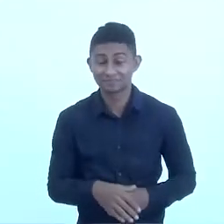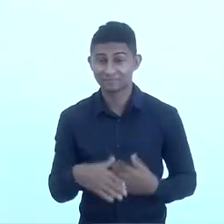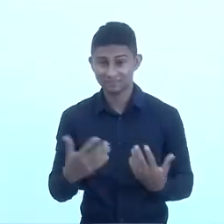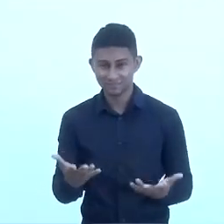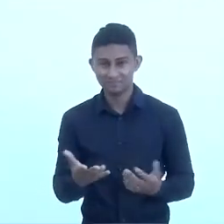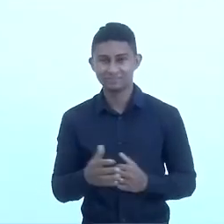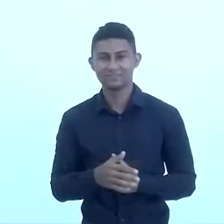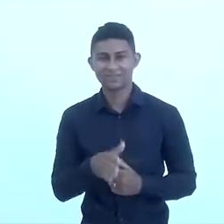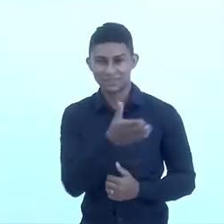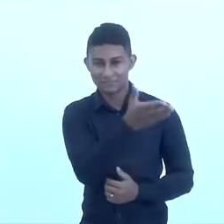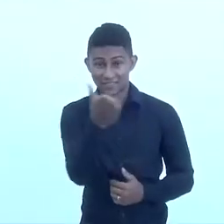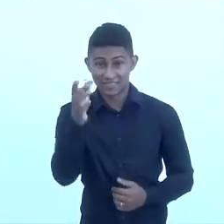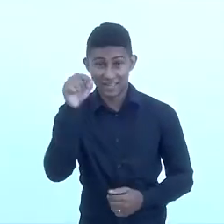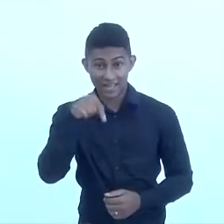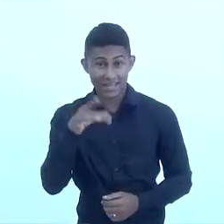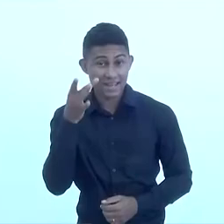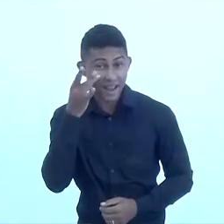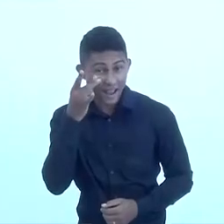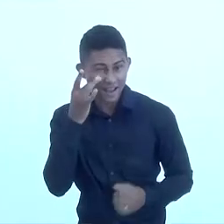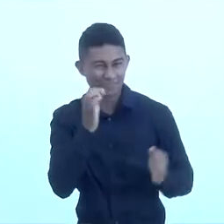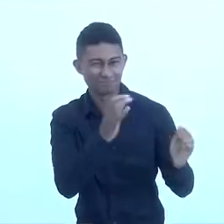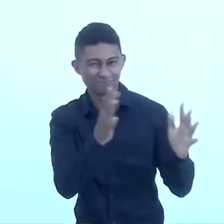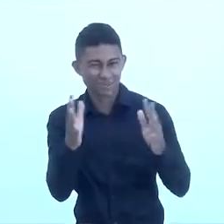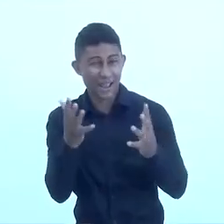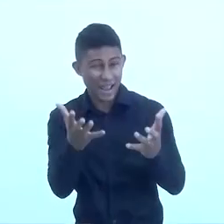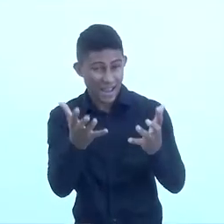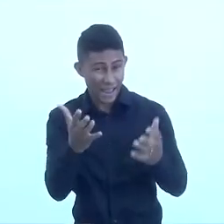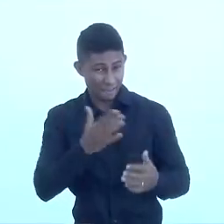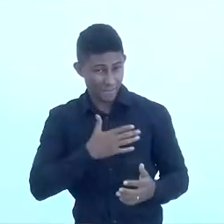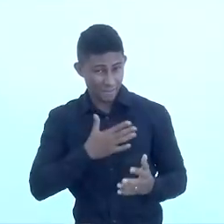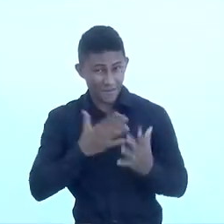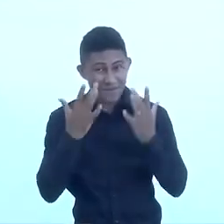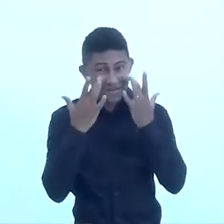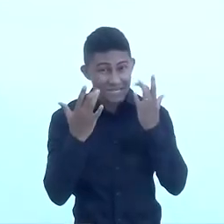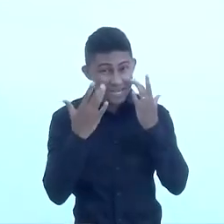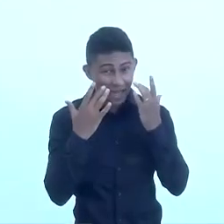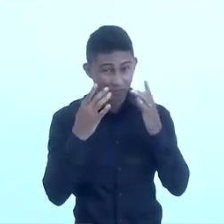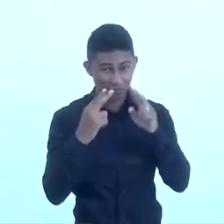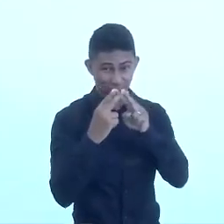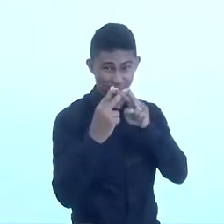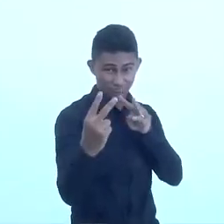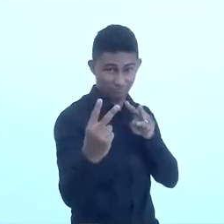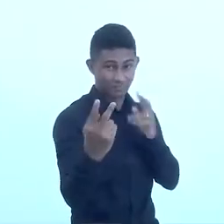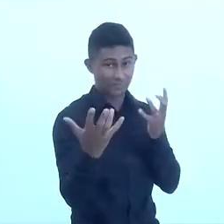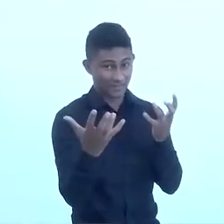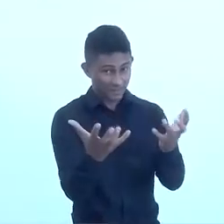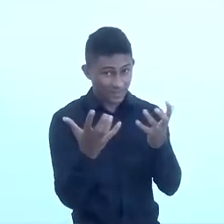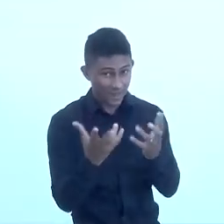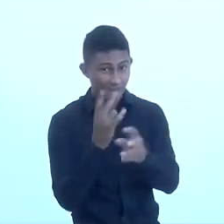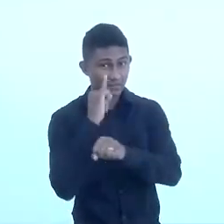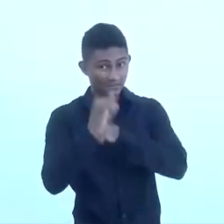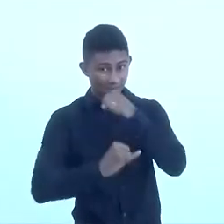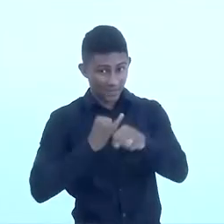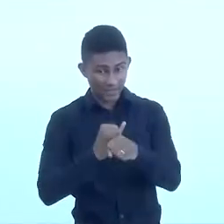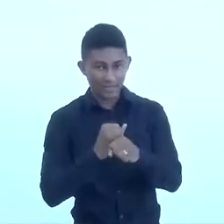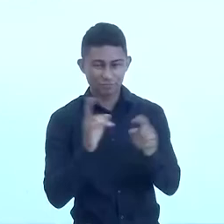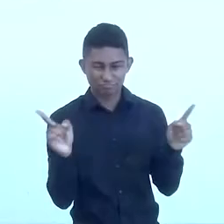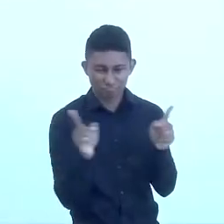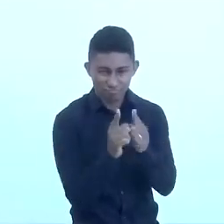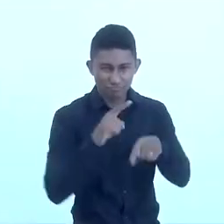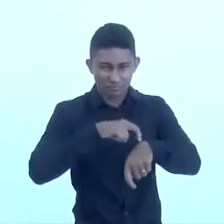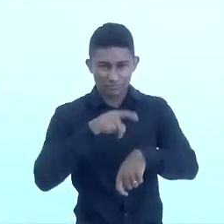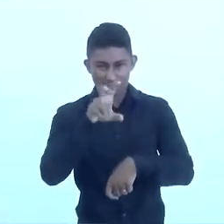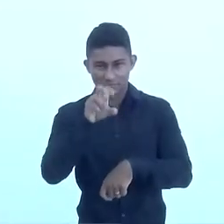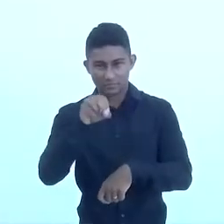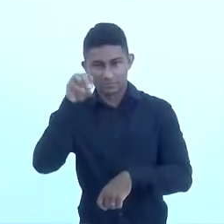bacana. Se você que estiver assistindo quiser ver minha peça online, que é uma versão dela